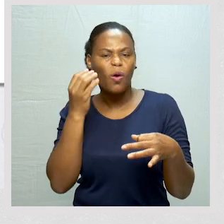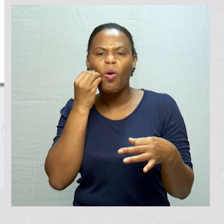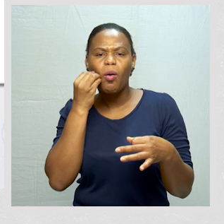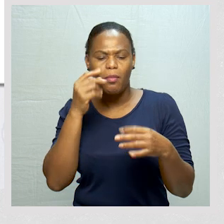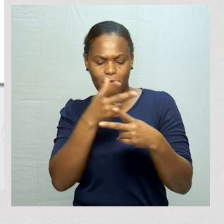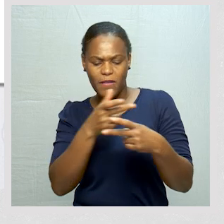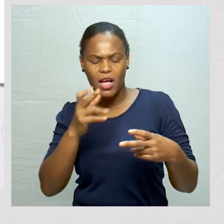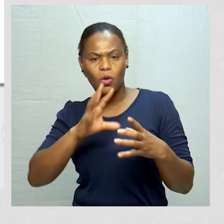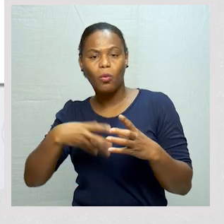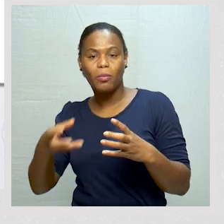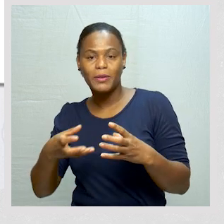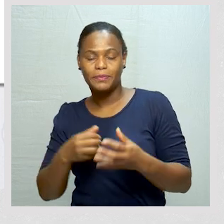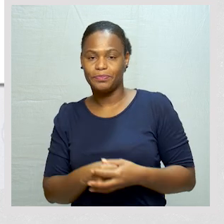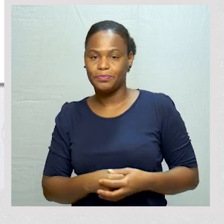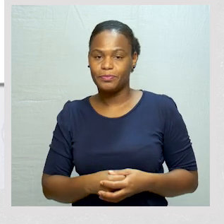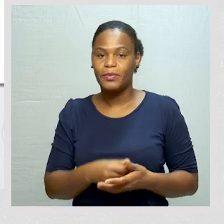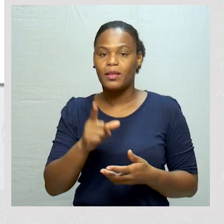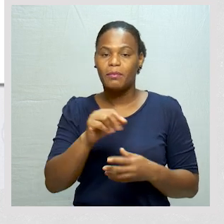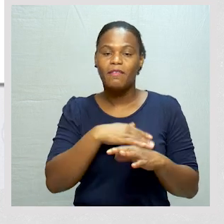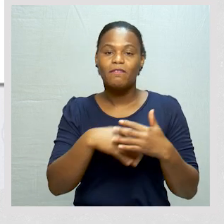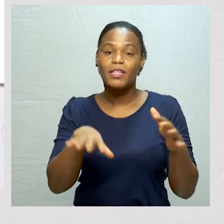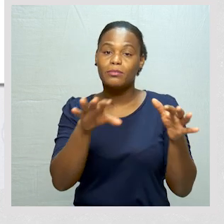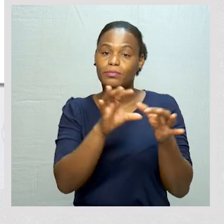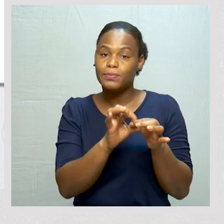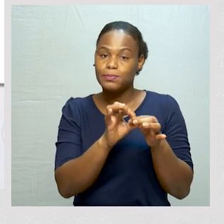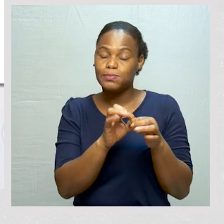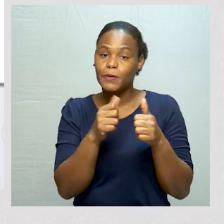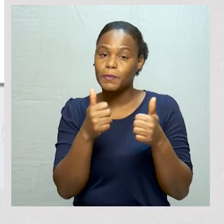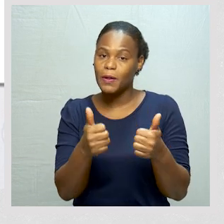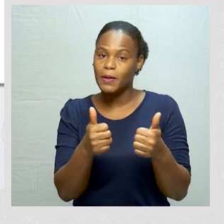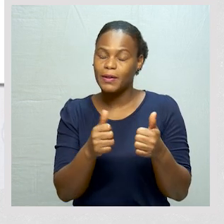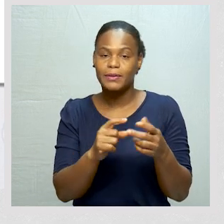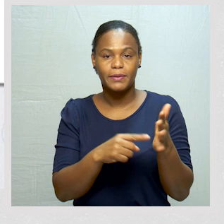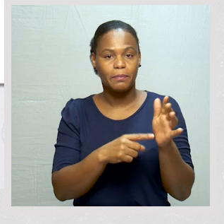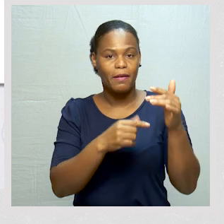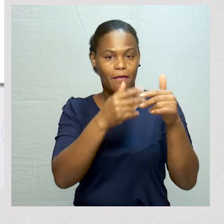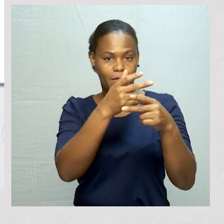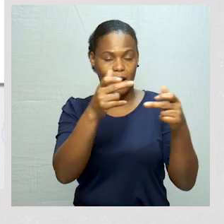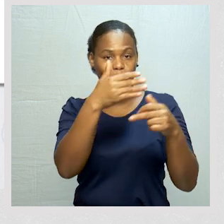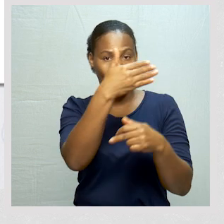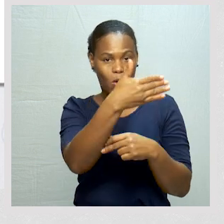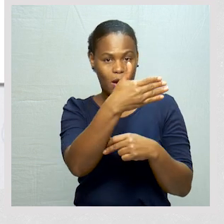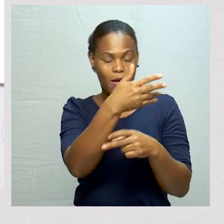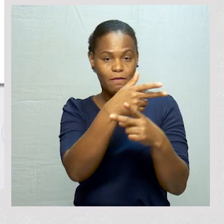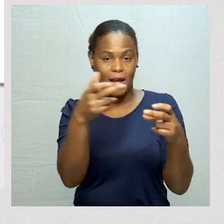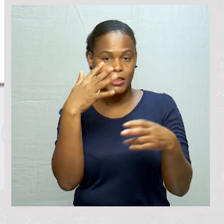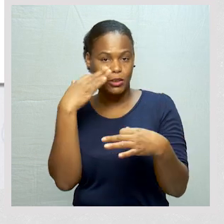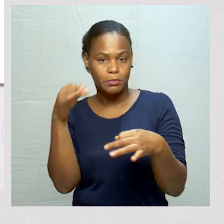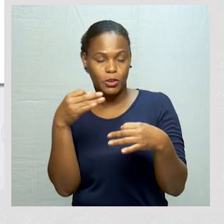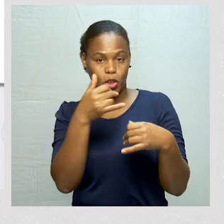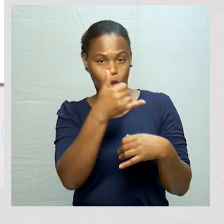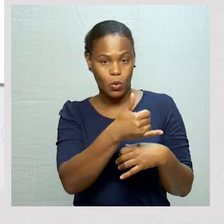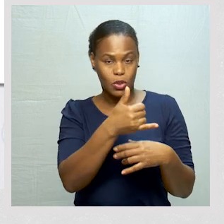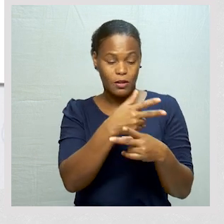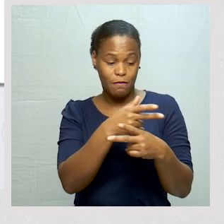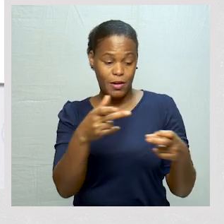Então, vamos lá ver. Estabeleçam as associações corretas. 1. Frase simples.